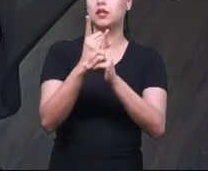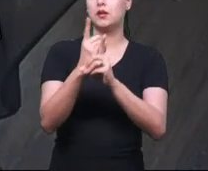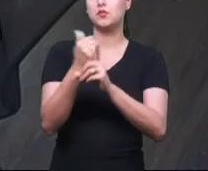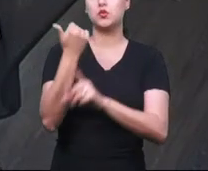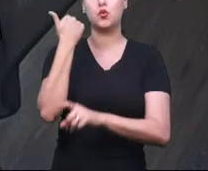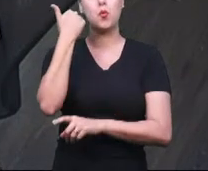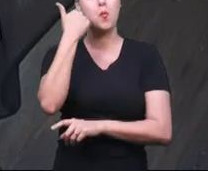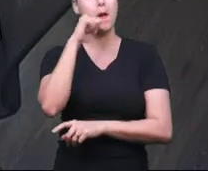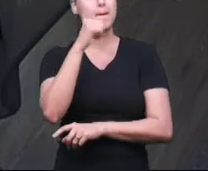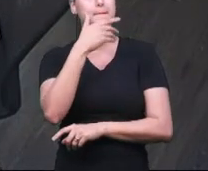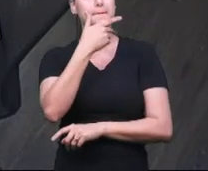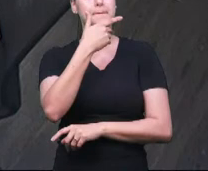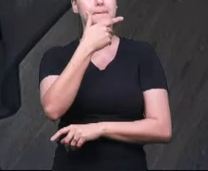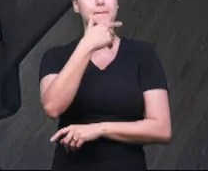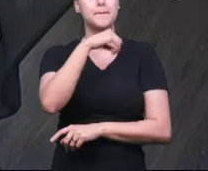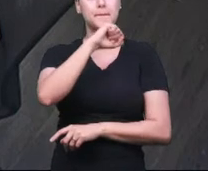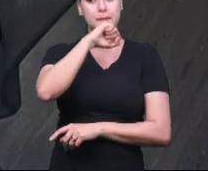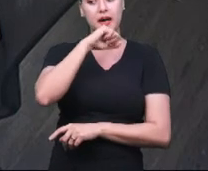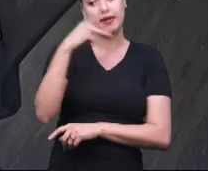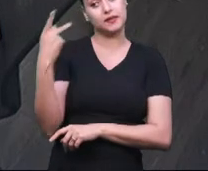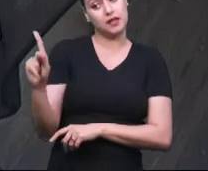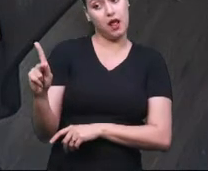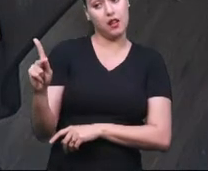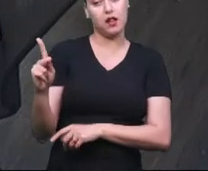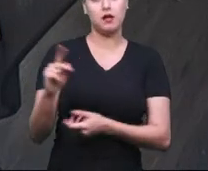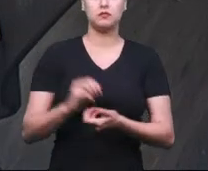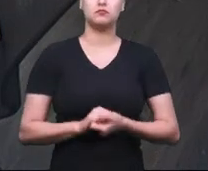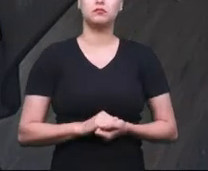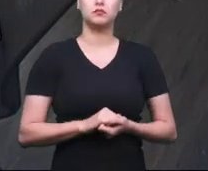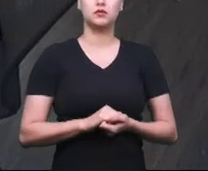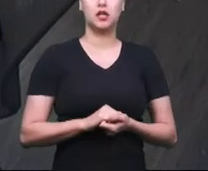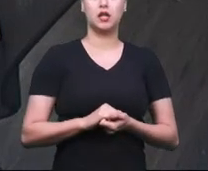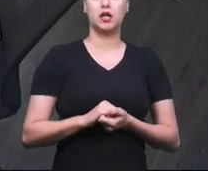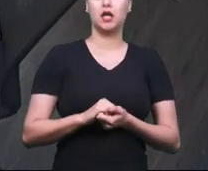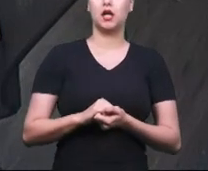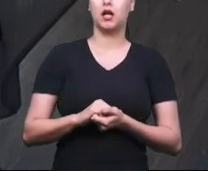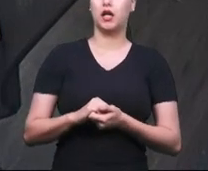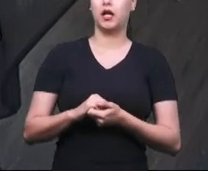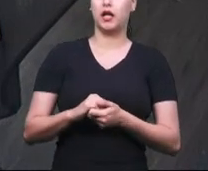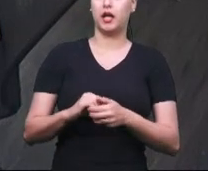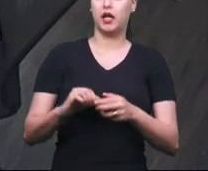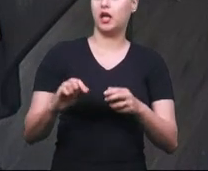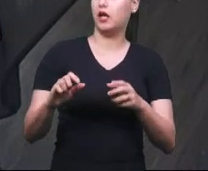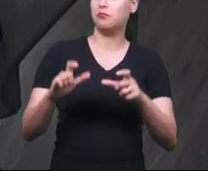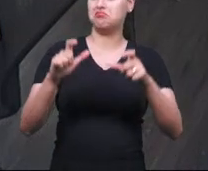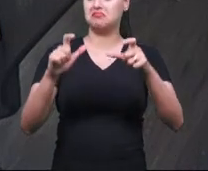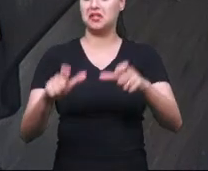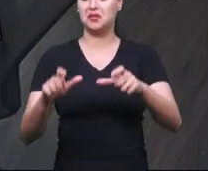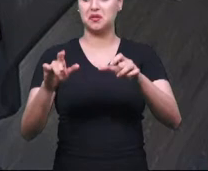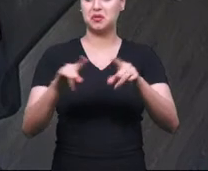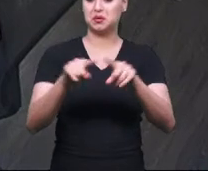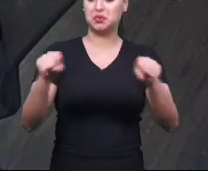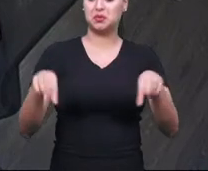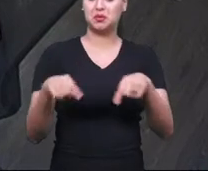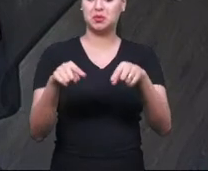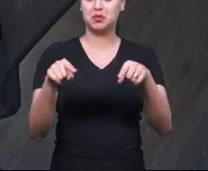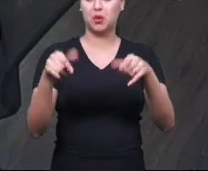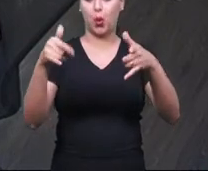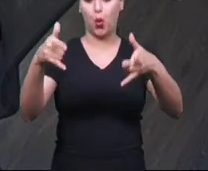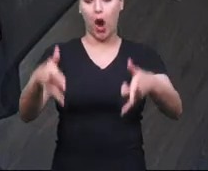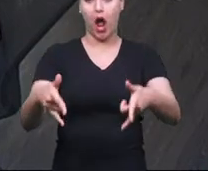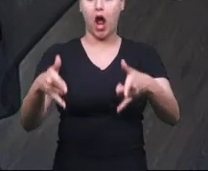e o pastor Jonas ficou com ela e eu entrei num cômodo, depois entrei no outro, num quarto onde estava a tal